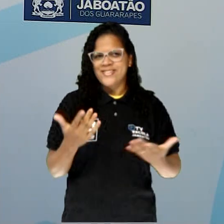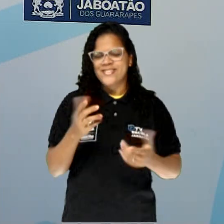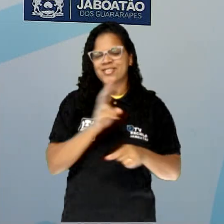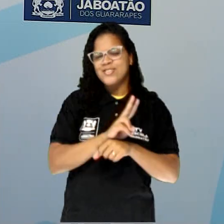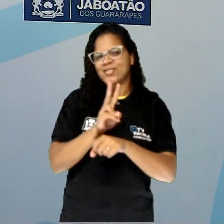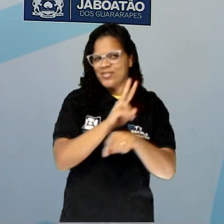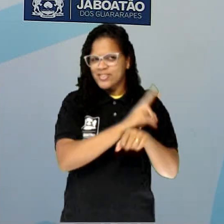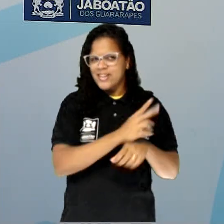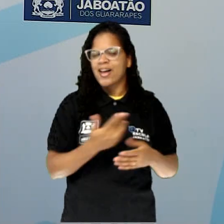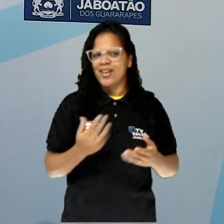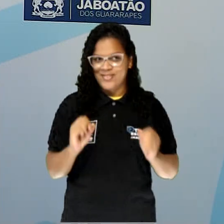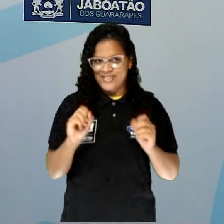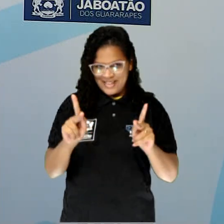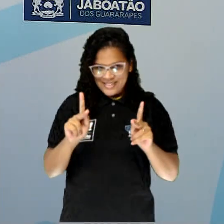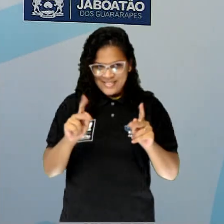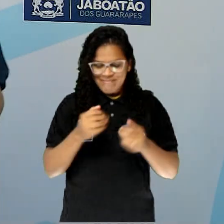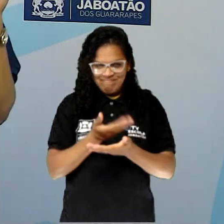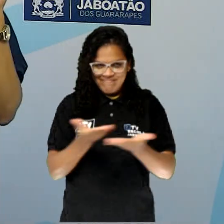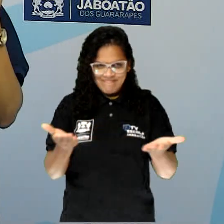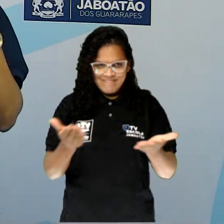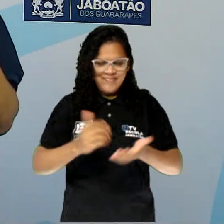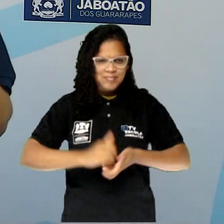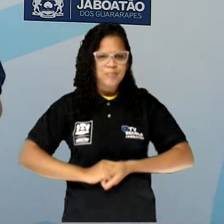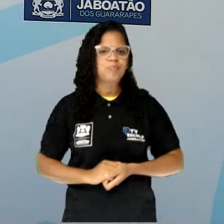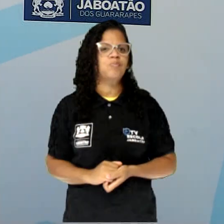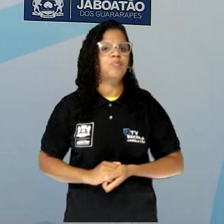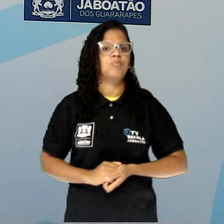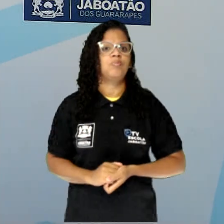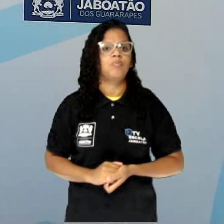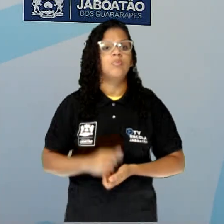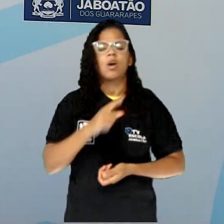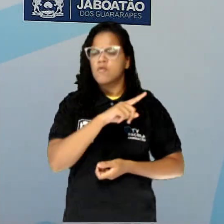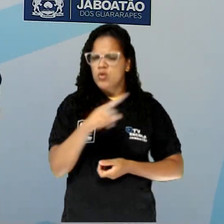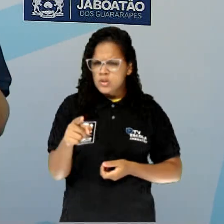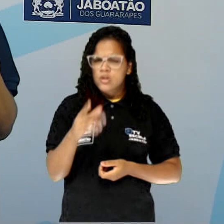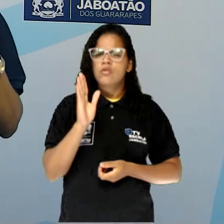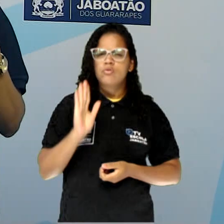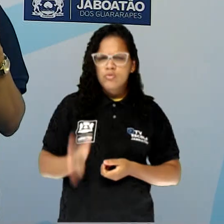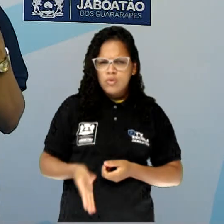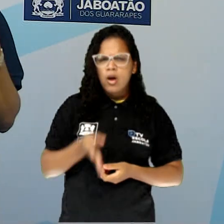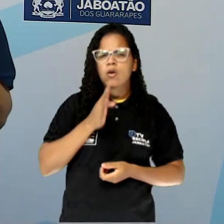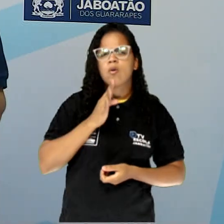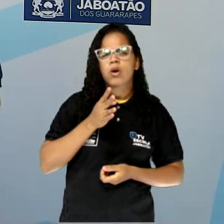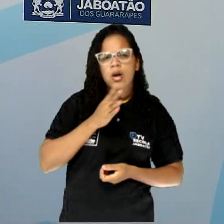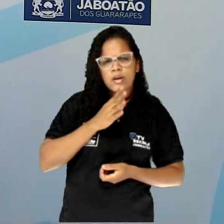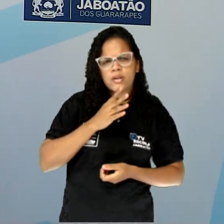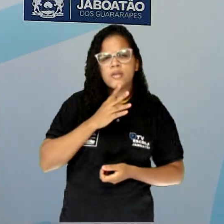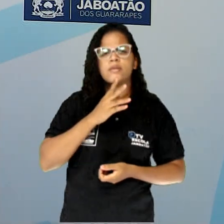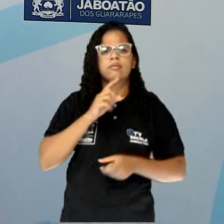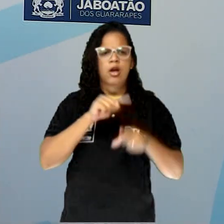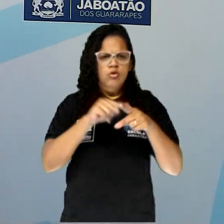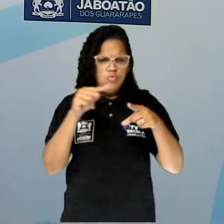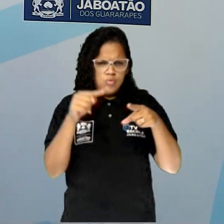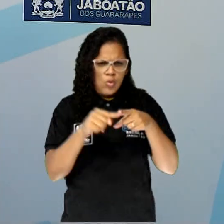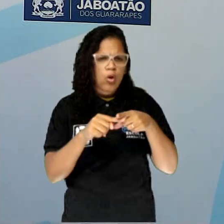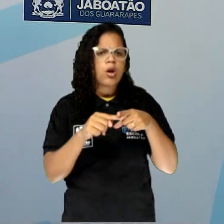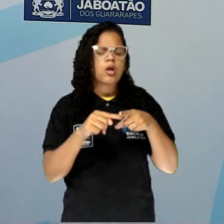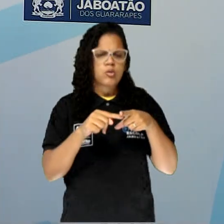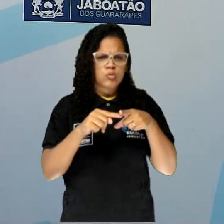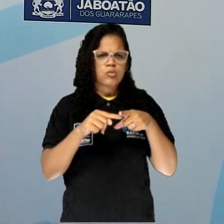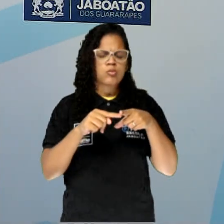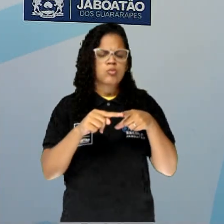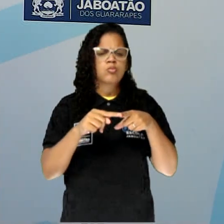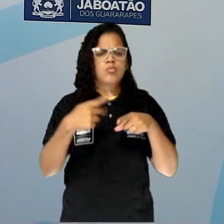verdade? Primeiro e segundo ano? Então, conhece a história do teu bairro, tá? Valoriza isso, se orgulha do